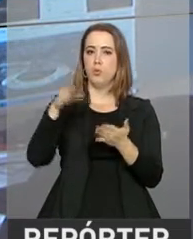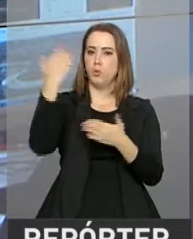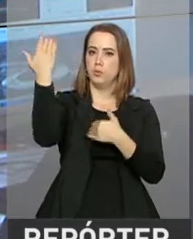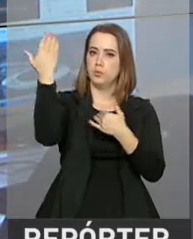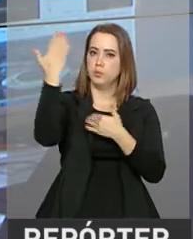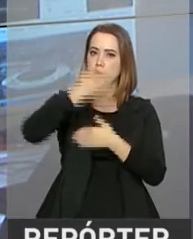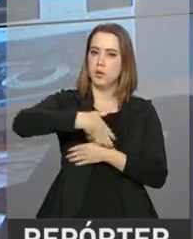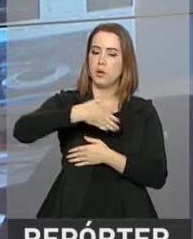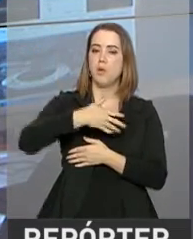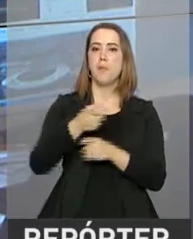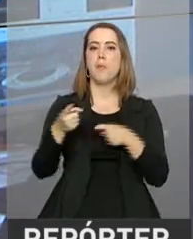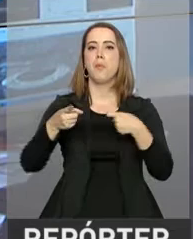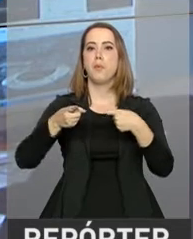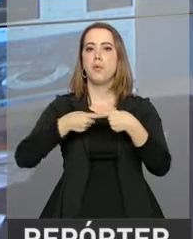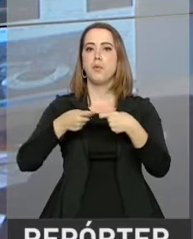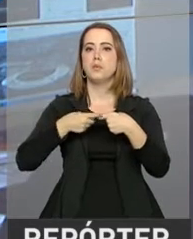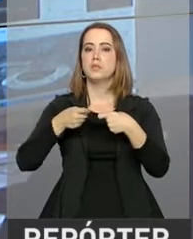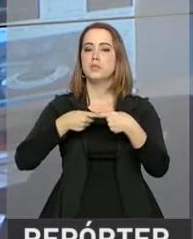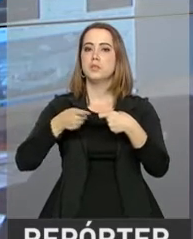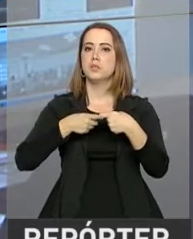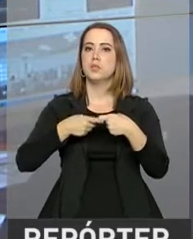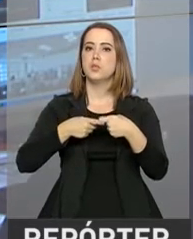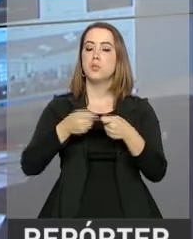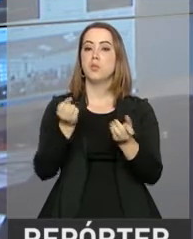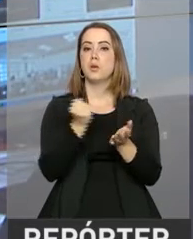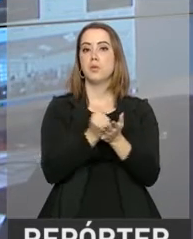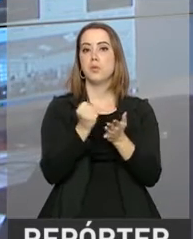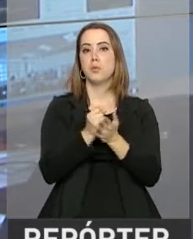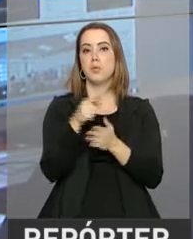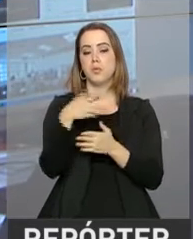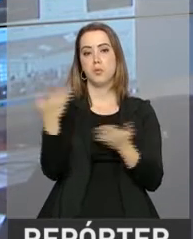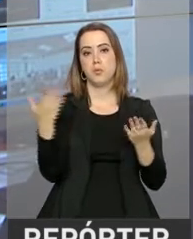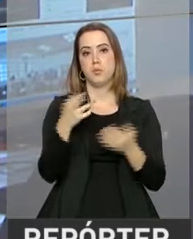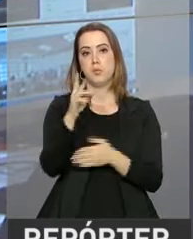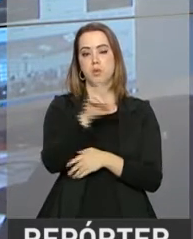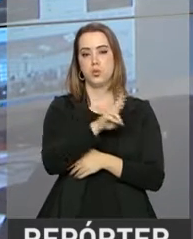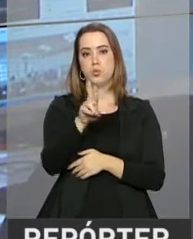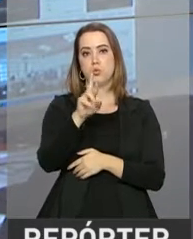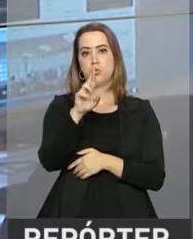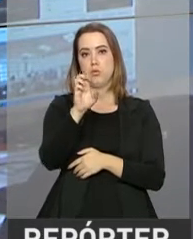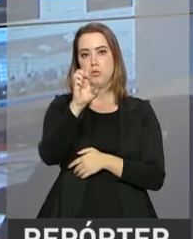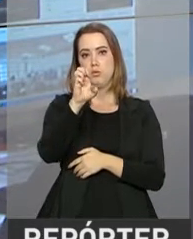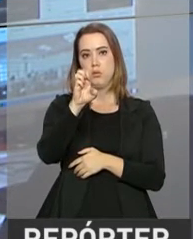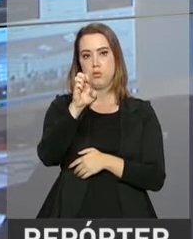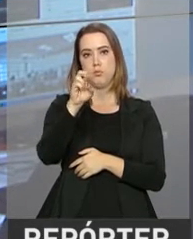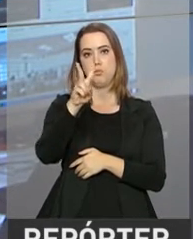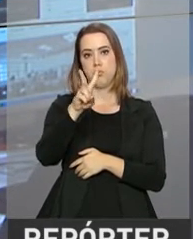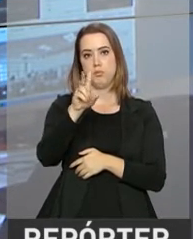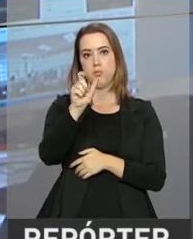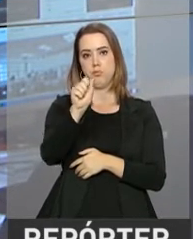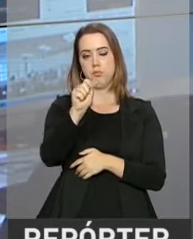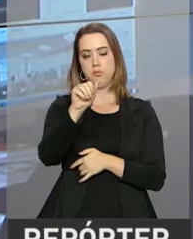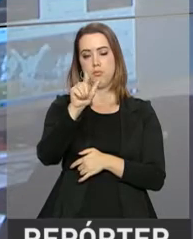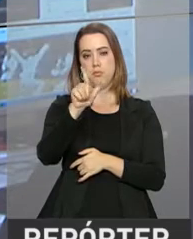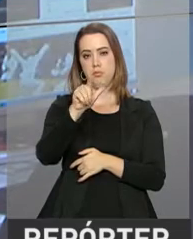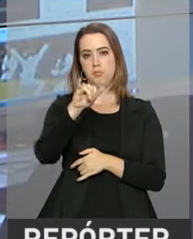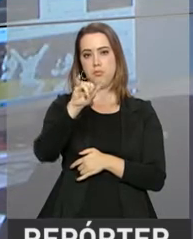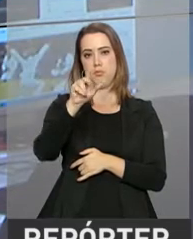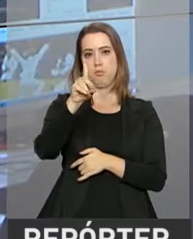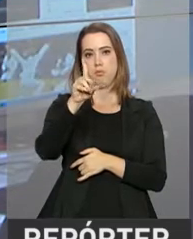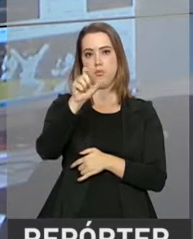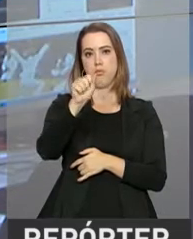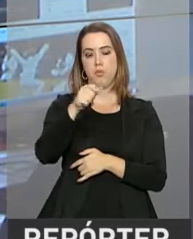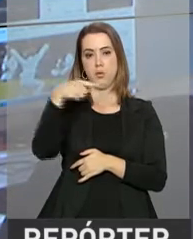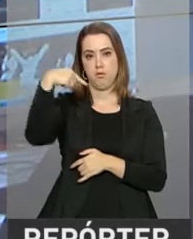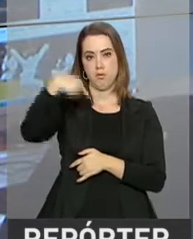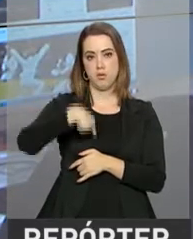59 minutos. A primeira fase do Revalida deve ser no dia 11 de setembro. A prova é um processo para fazer valer aqui no